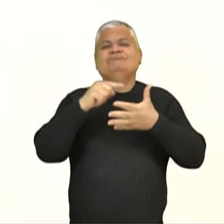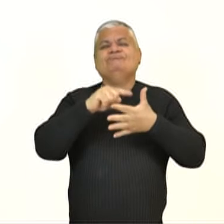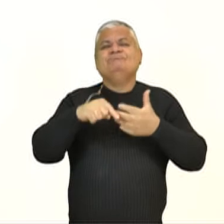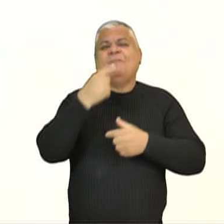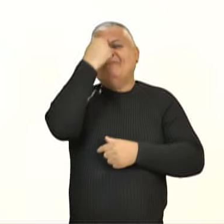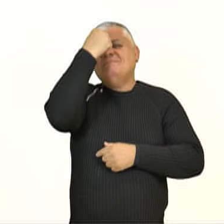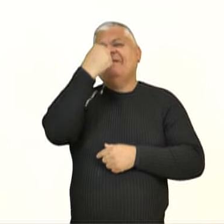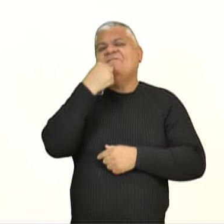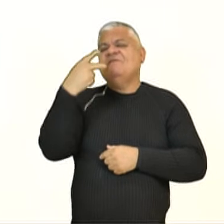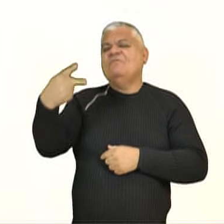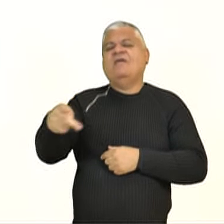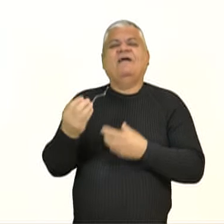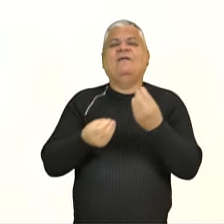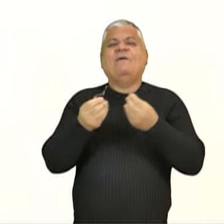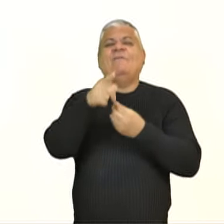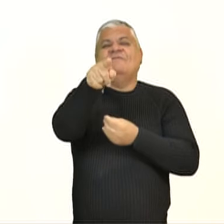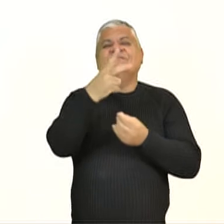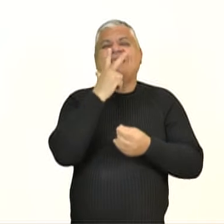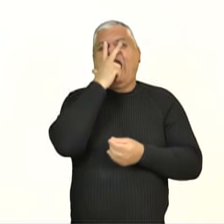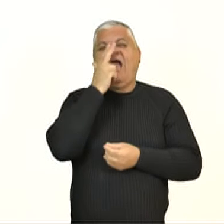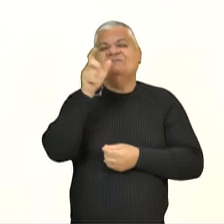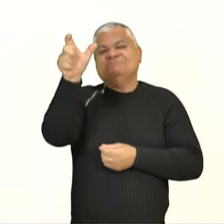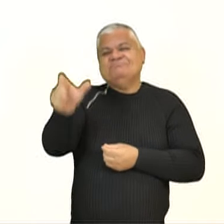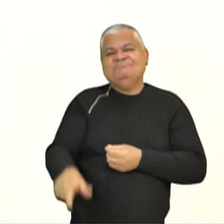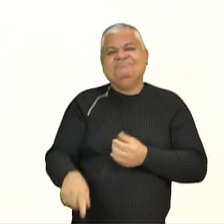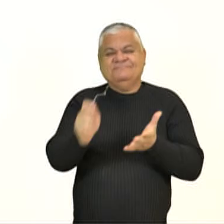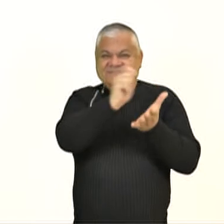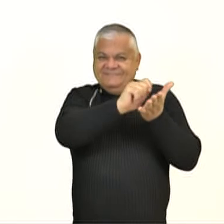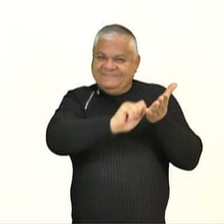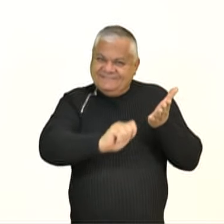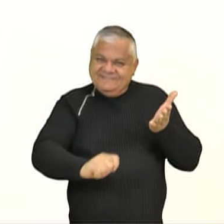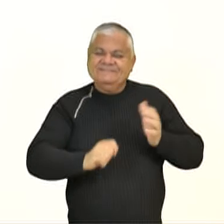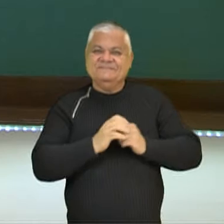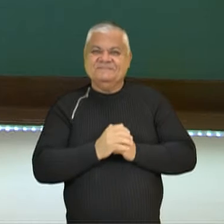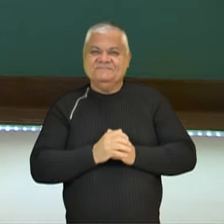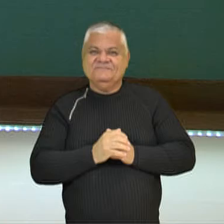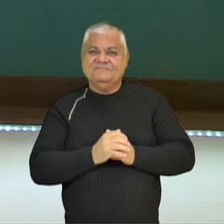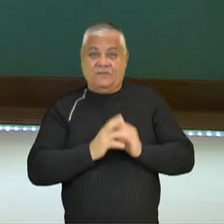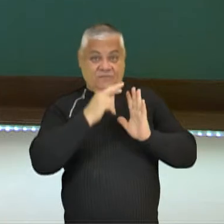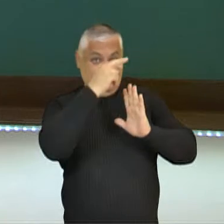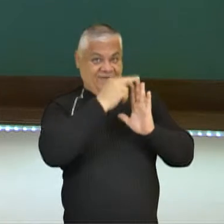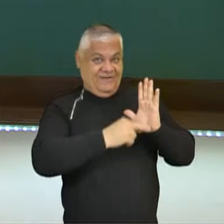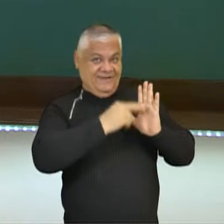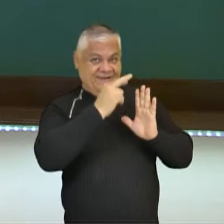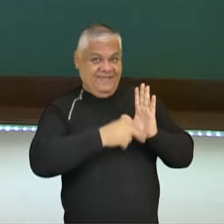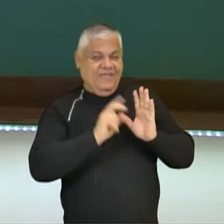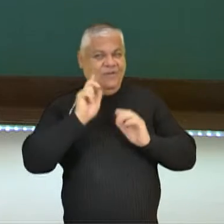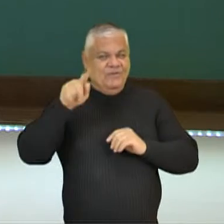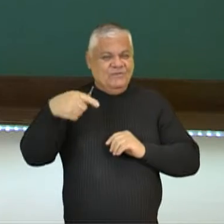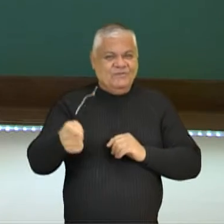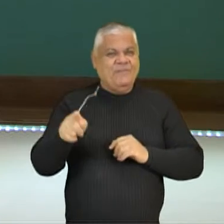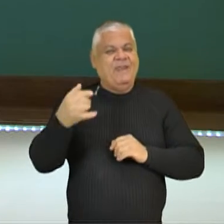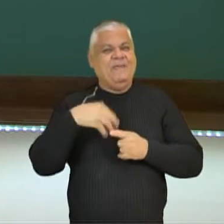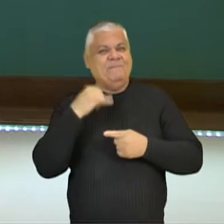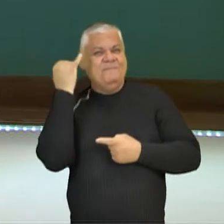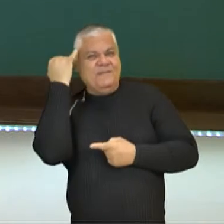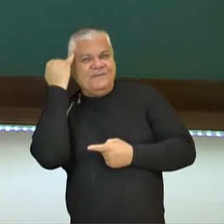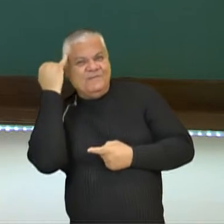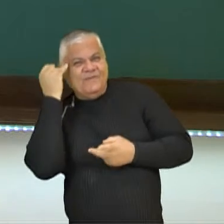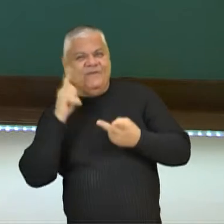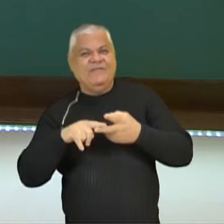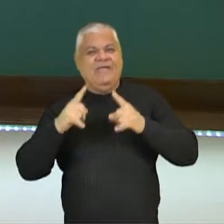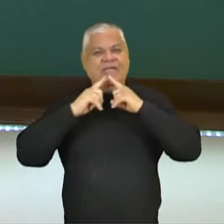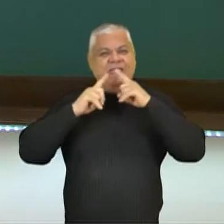perfil psicológico de Inês, fundamentando sua resposta. Então, pelo que nós lemos, pelo que eu comentei aqui com vocês